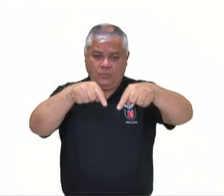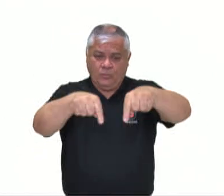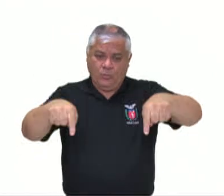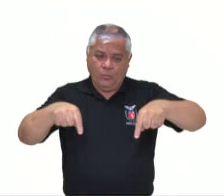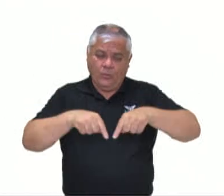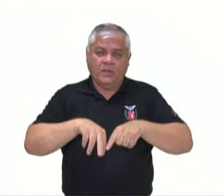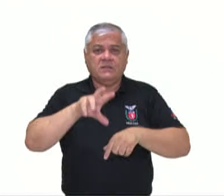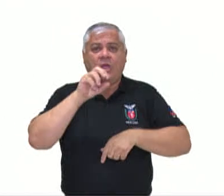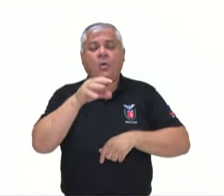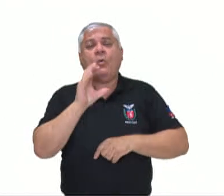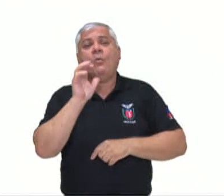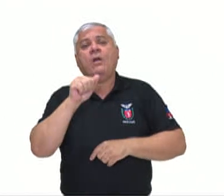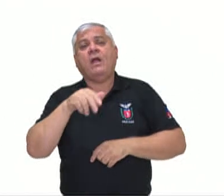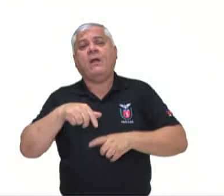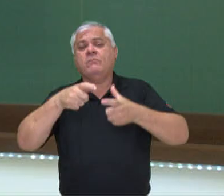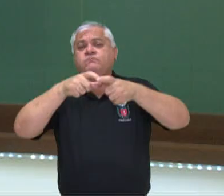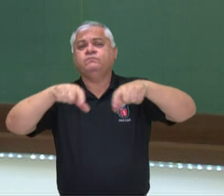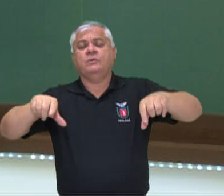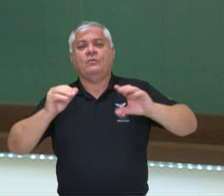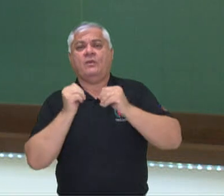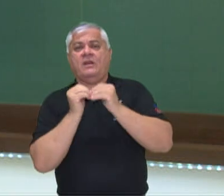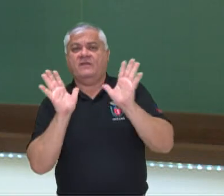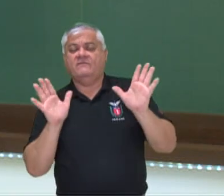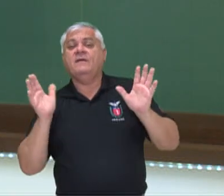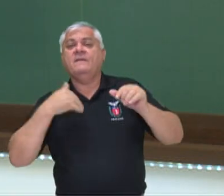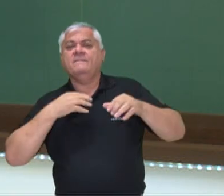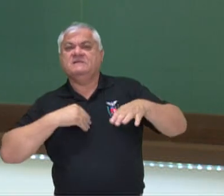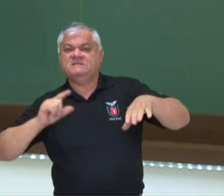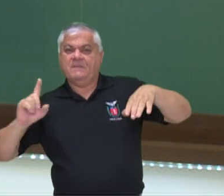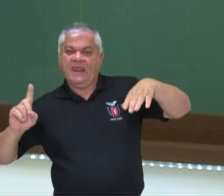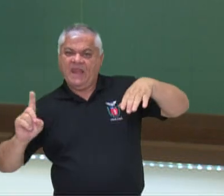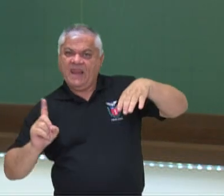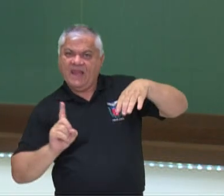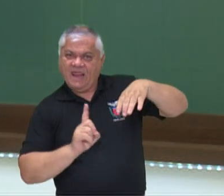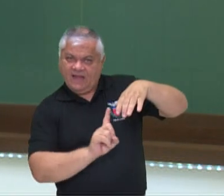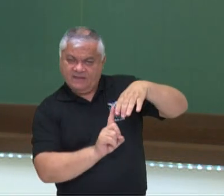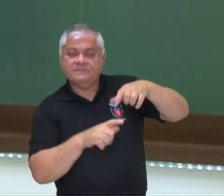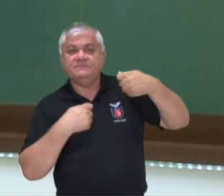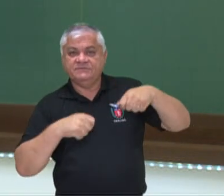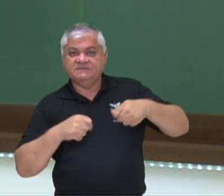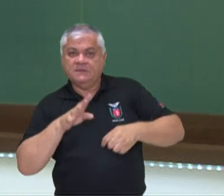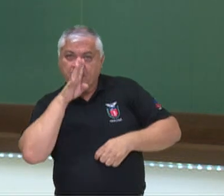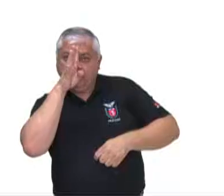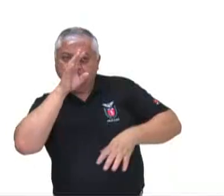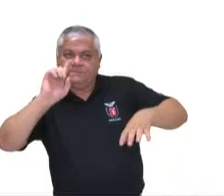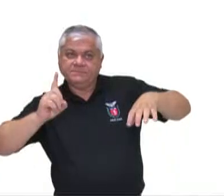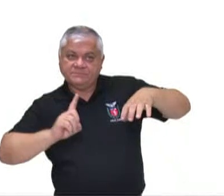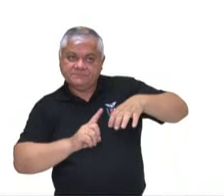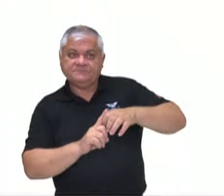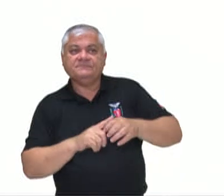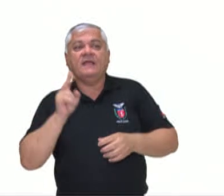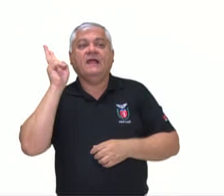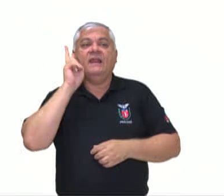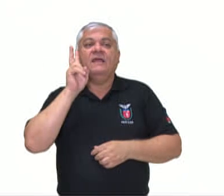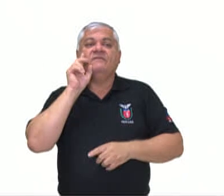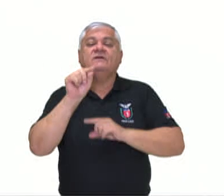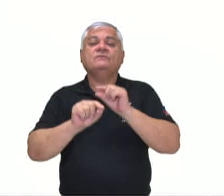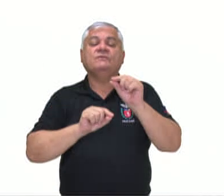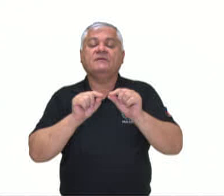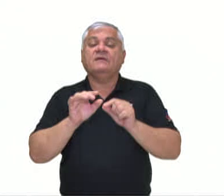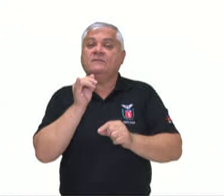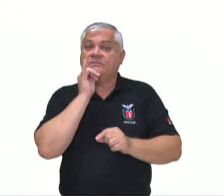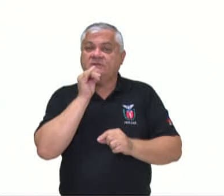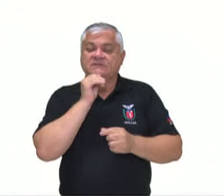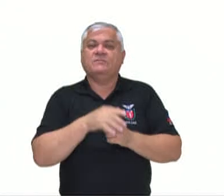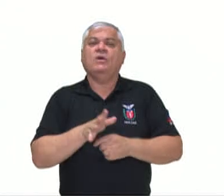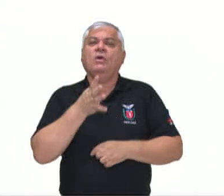pela equipe oponente, então você tem que invadir a quadra do adversário. Levando em conta o que foi abordado, conhecemos